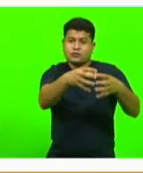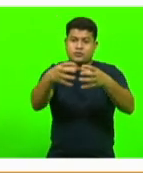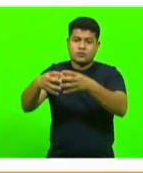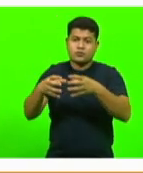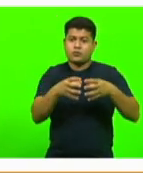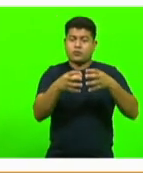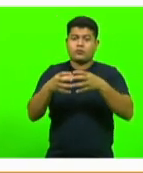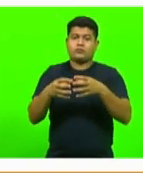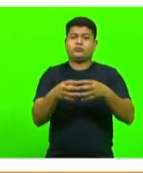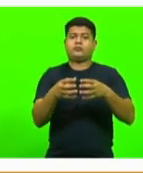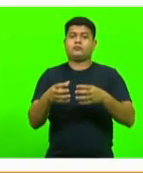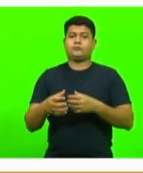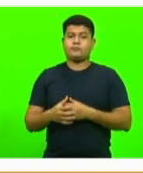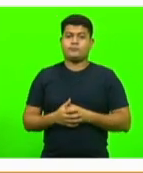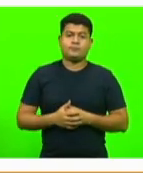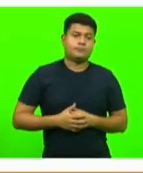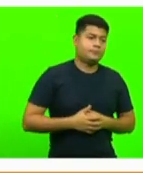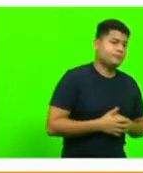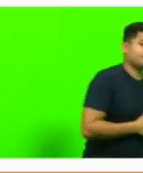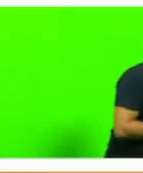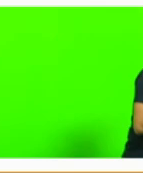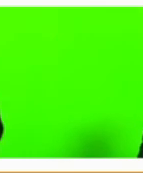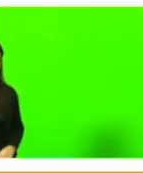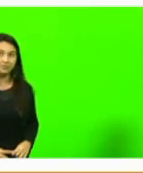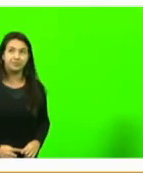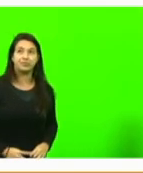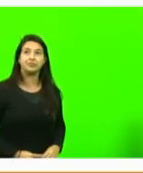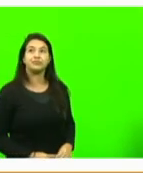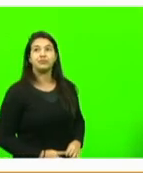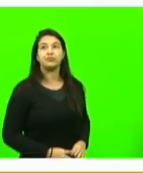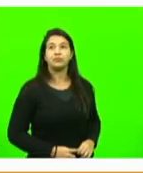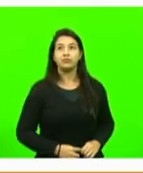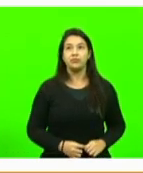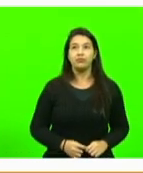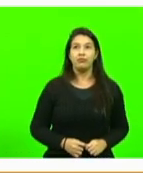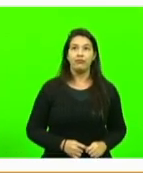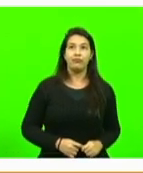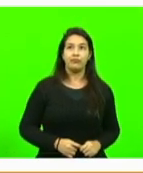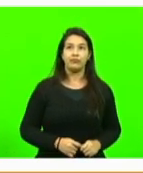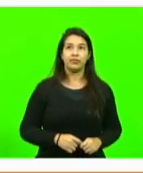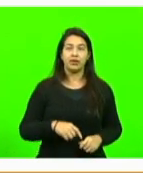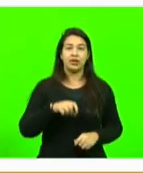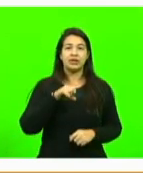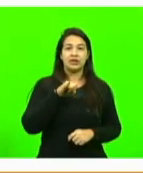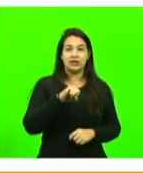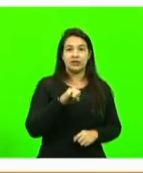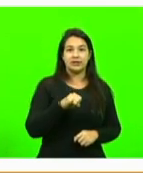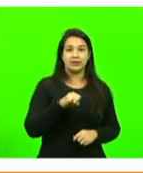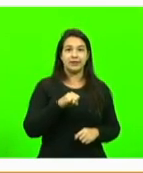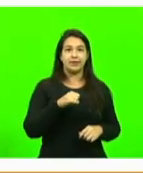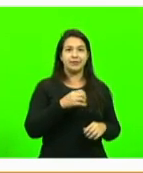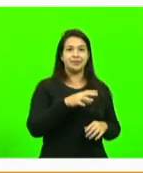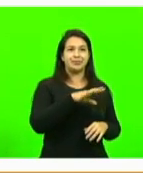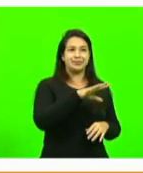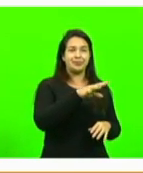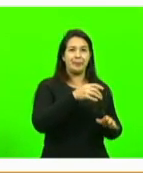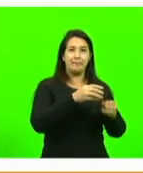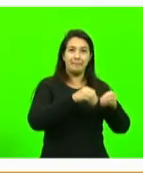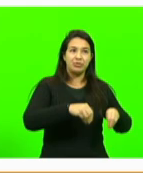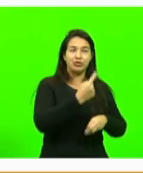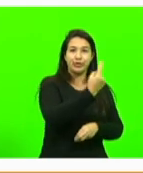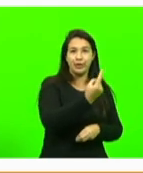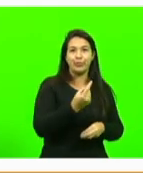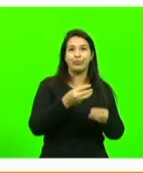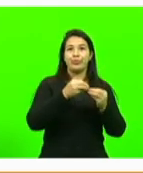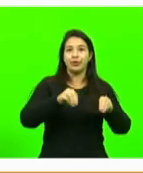trabalhador assalariado não tem distinção entre público e privado né se puxa para baixo um vai puxar todo mundo e aí